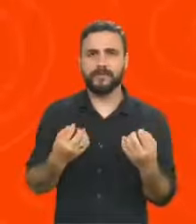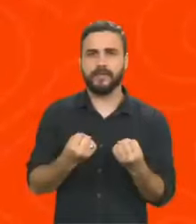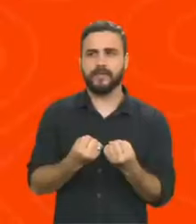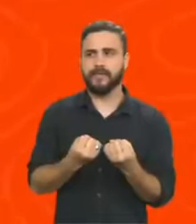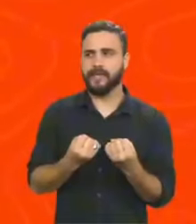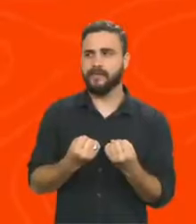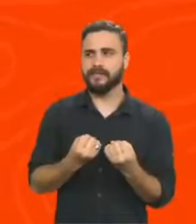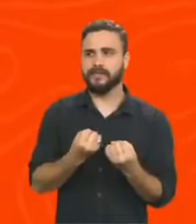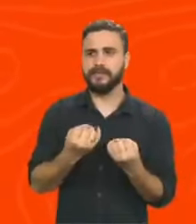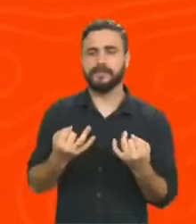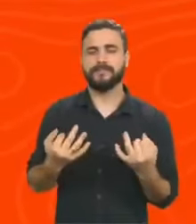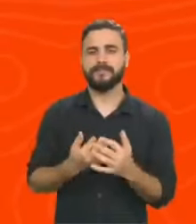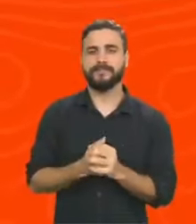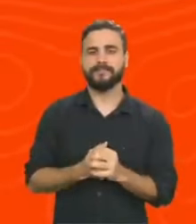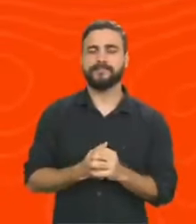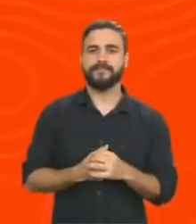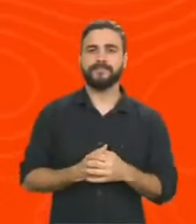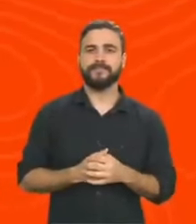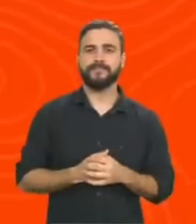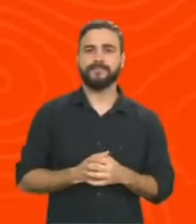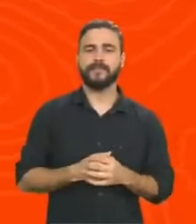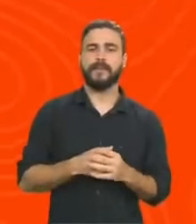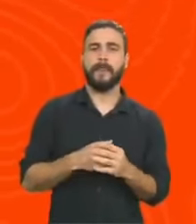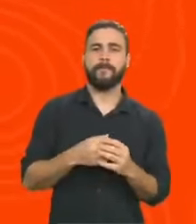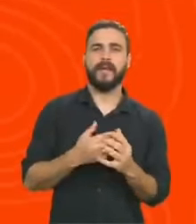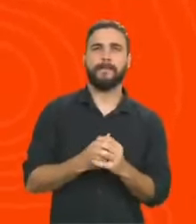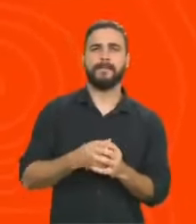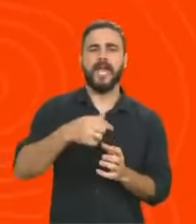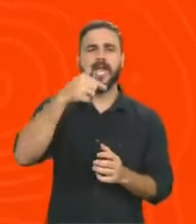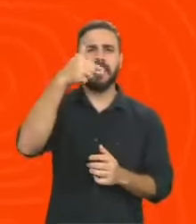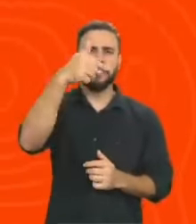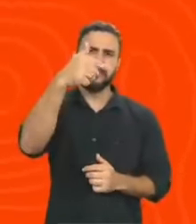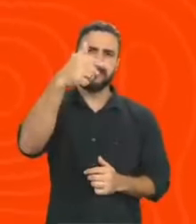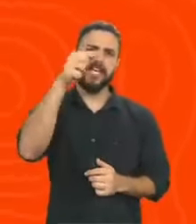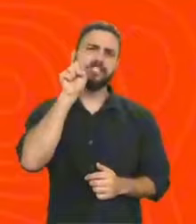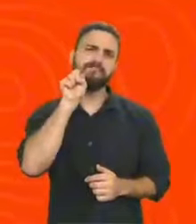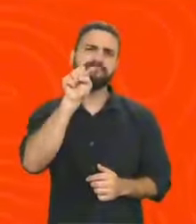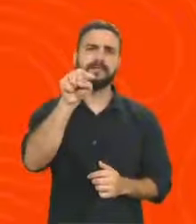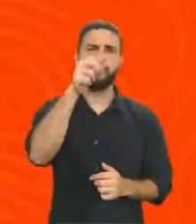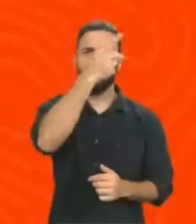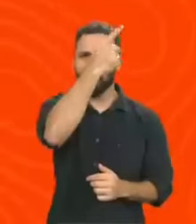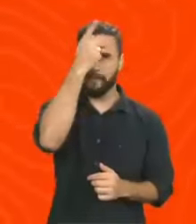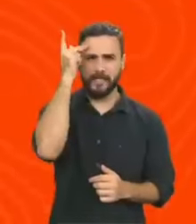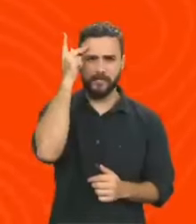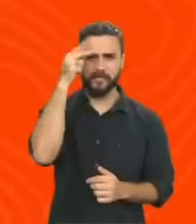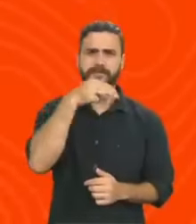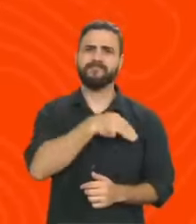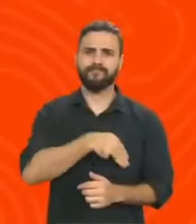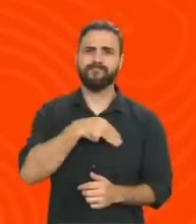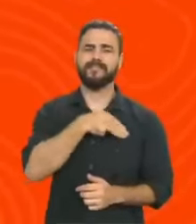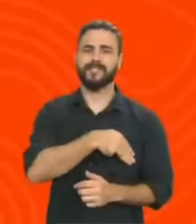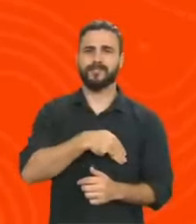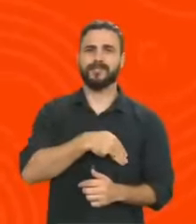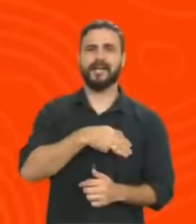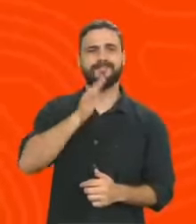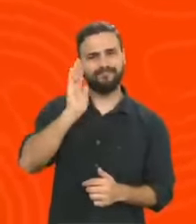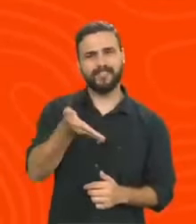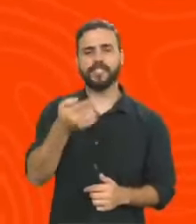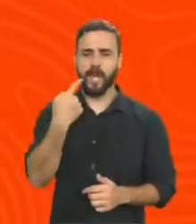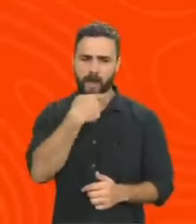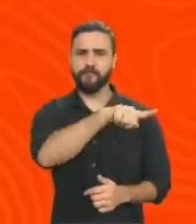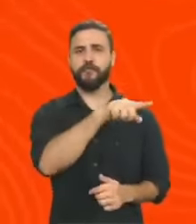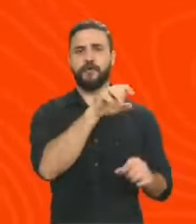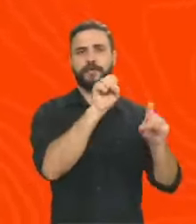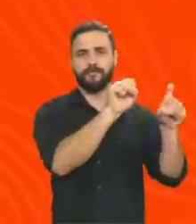se a gente não passou, a gente está perto de 7 mil pessoas, né? Entre 6, mais de 6 mil pessoas